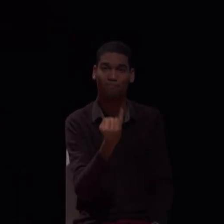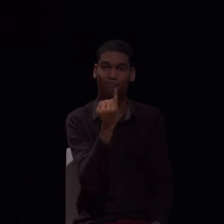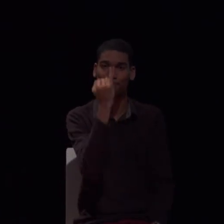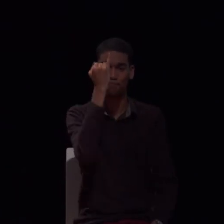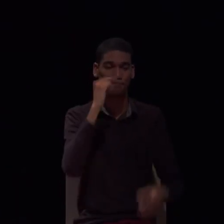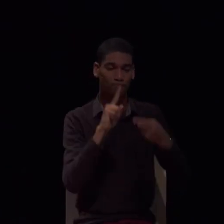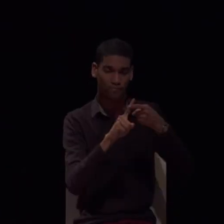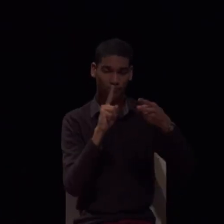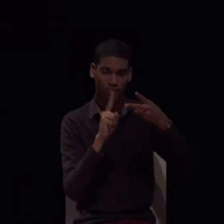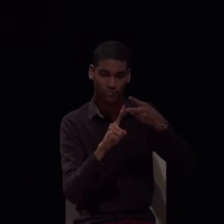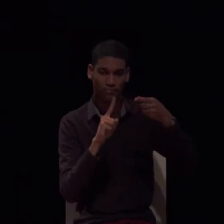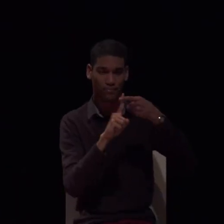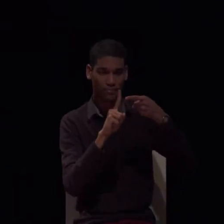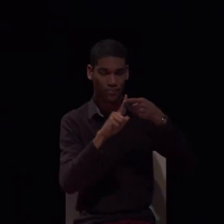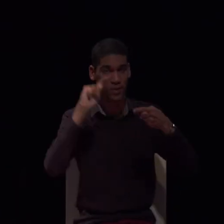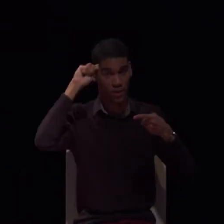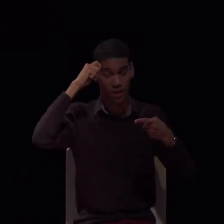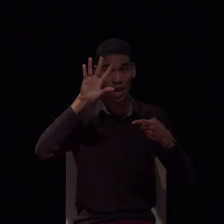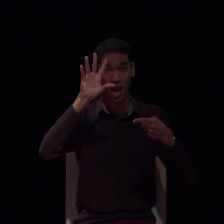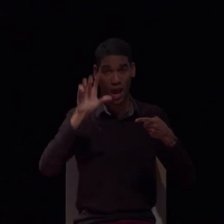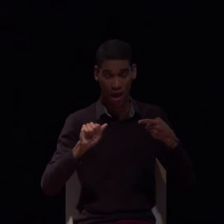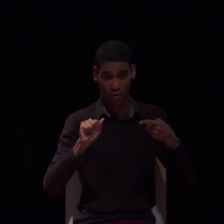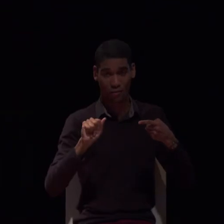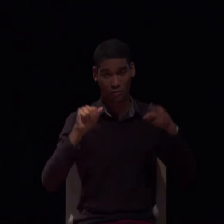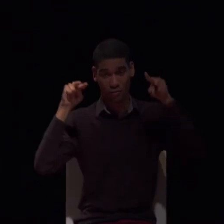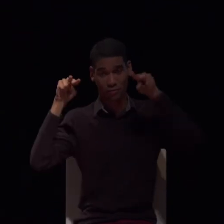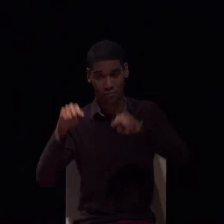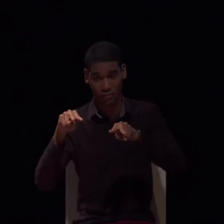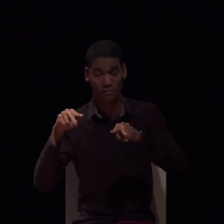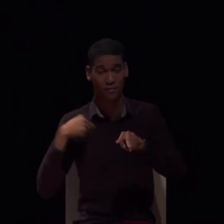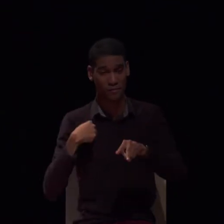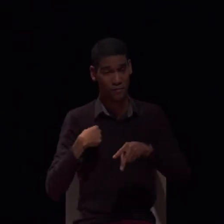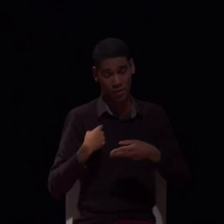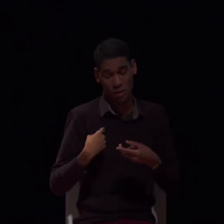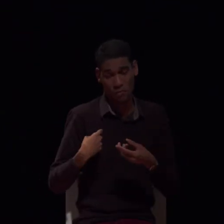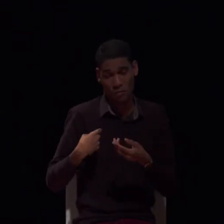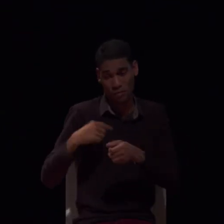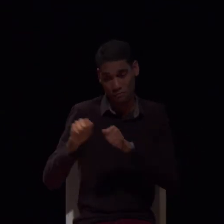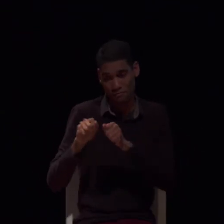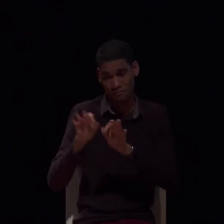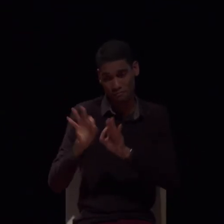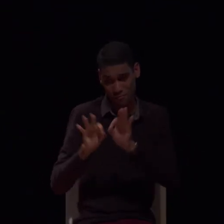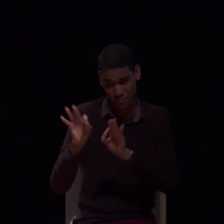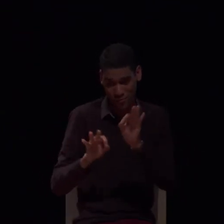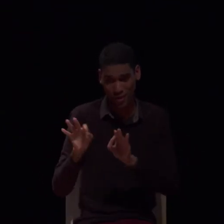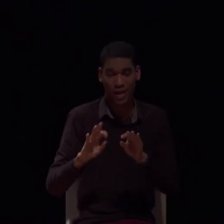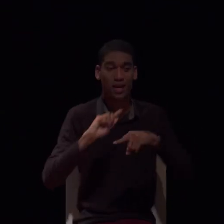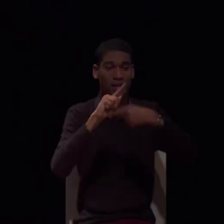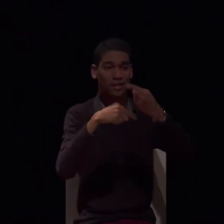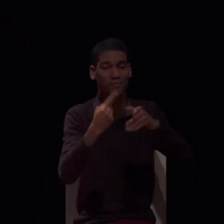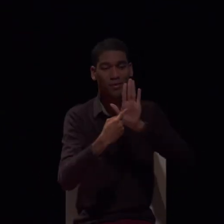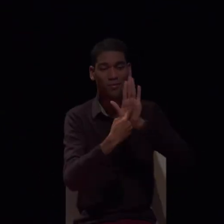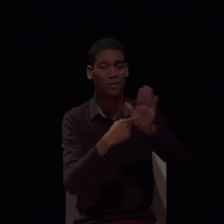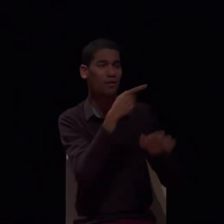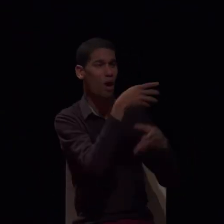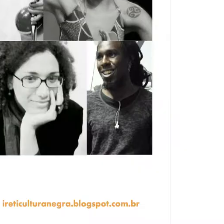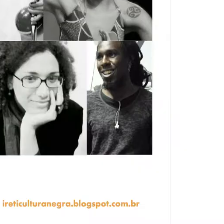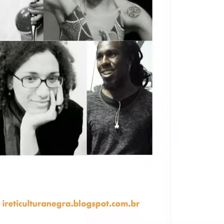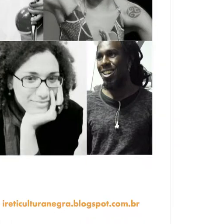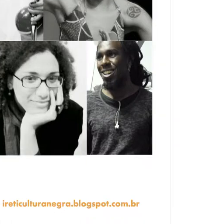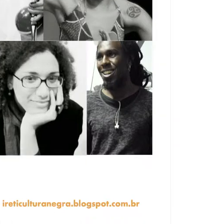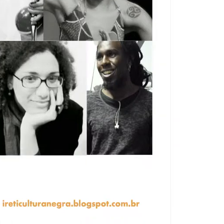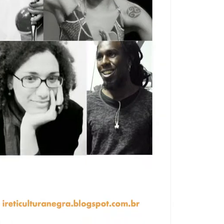primeiro deles é esse aí que o brasil em perspectiva que fui eu que dei a eu vou mostrar pra vocês a nossa equipe de